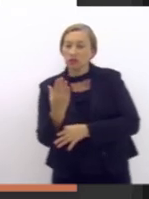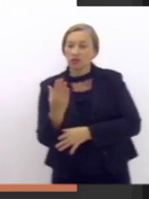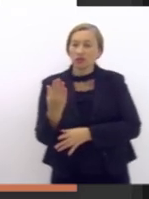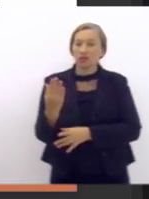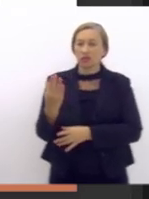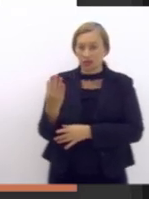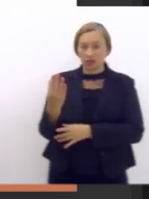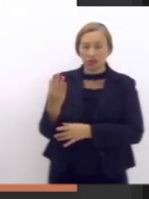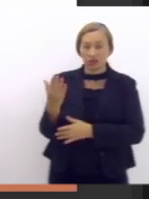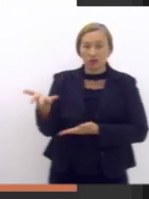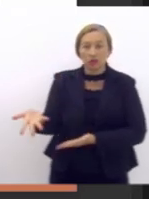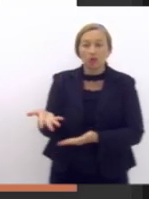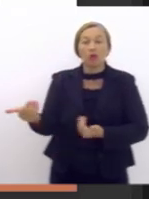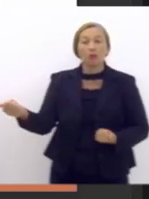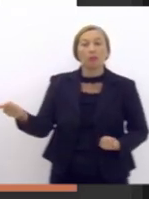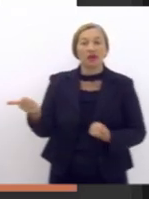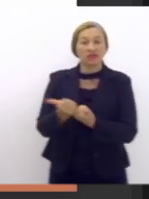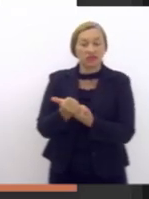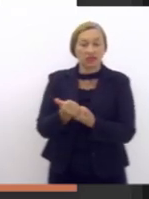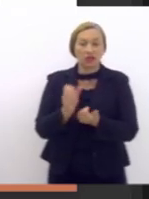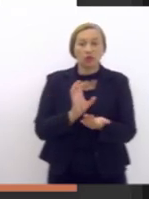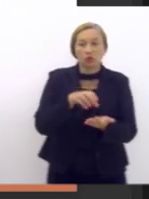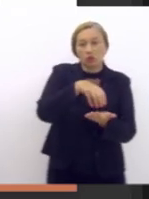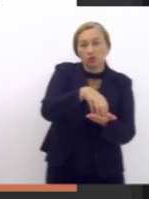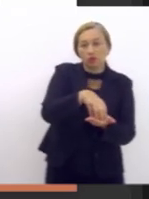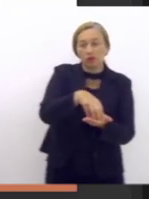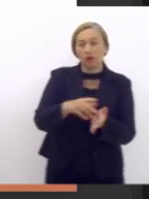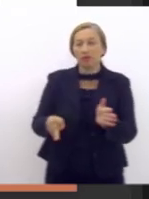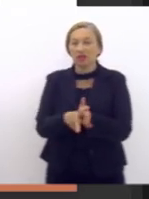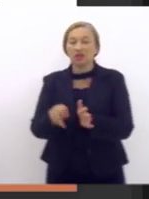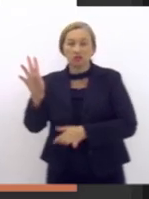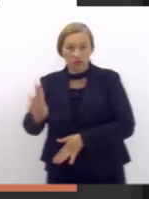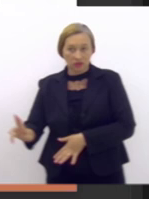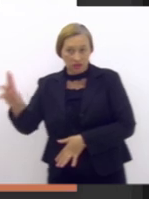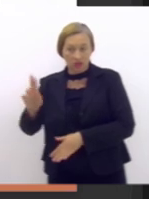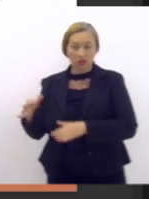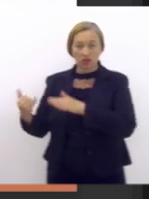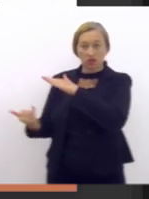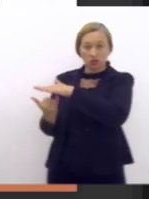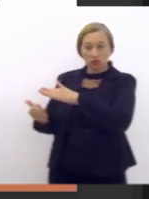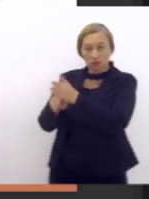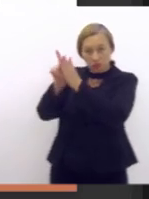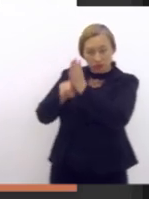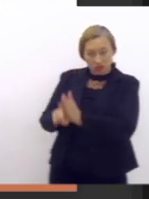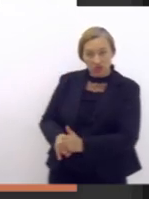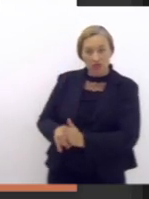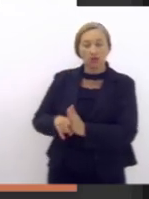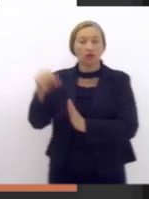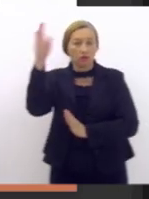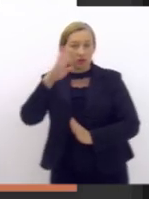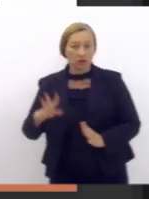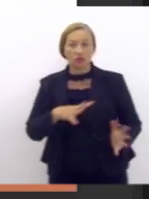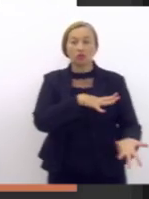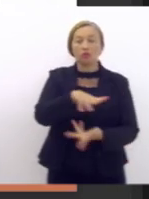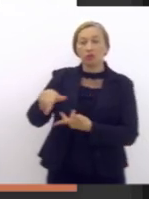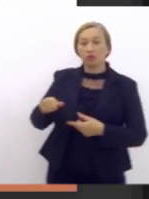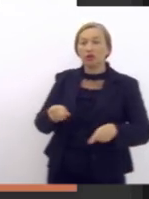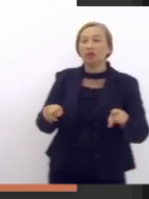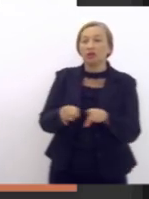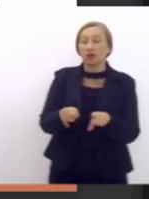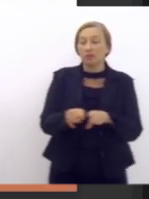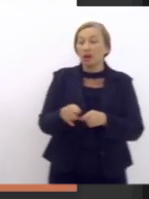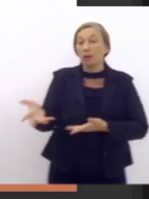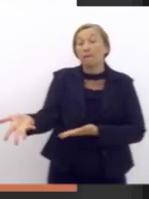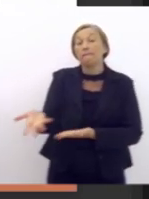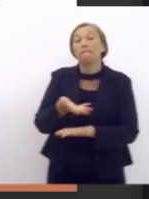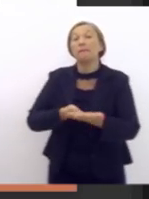que são parceiros do Observatório, que fazem parte de universidades e instituições de pesquisa do Brasil e do mundo, quanto por